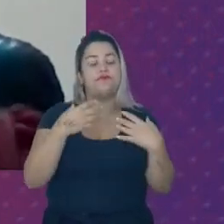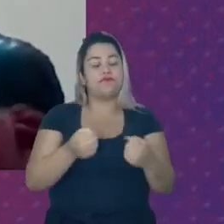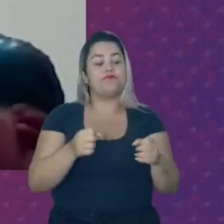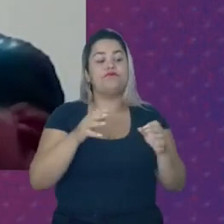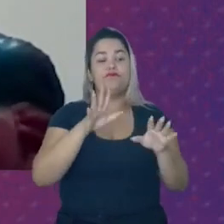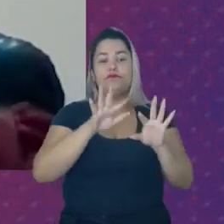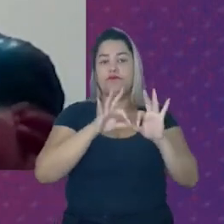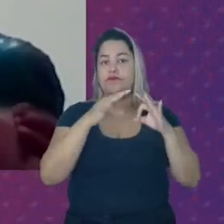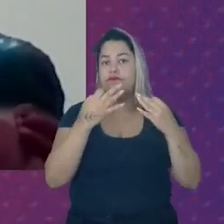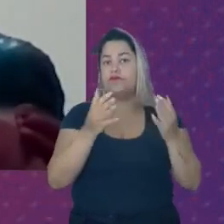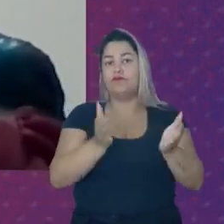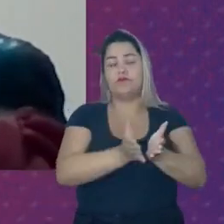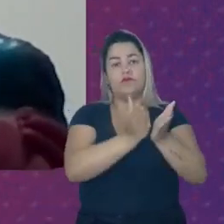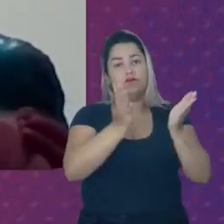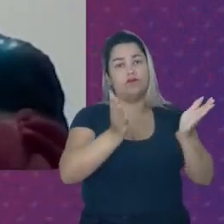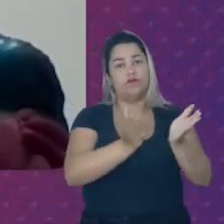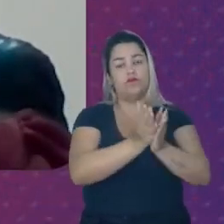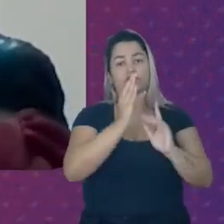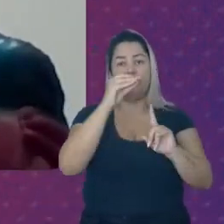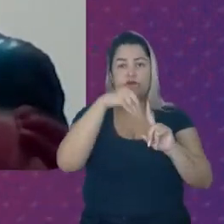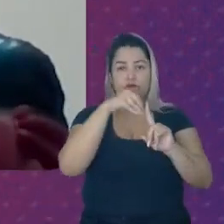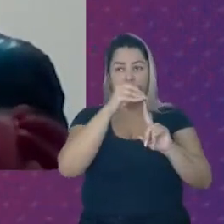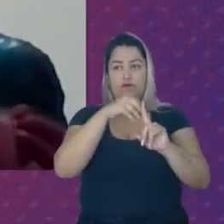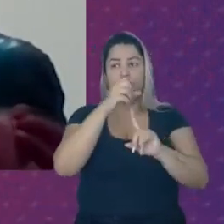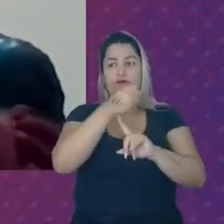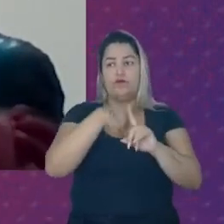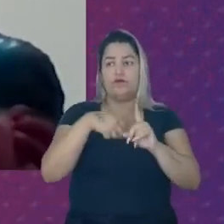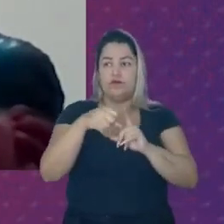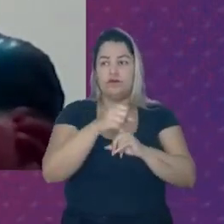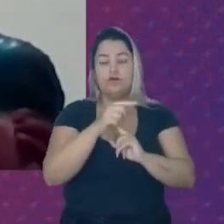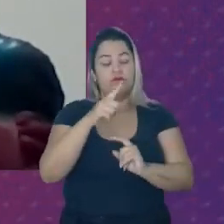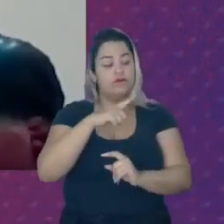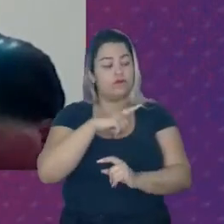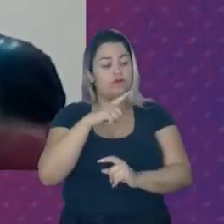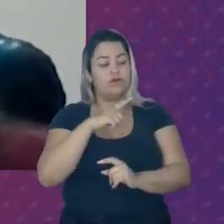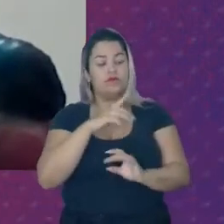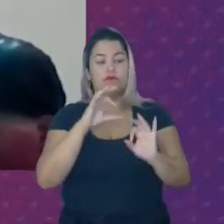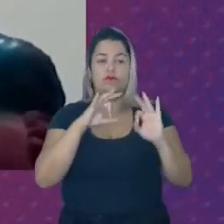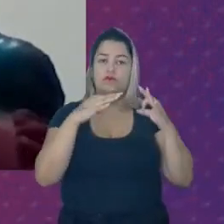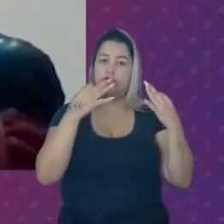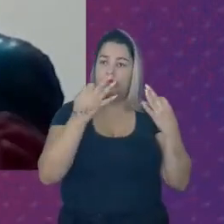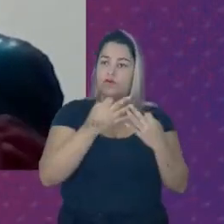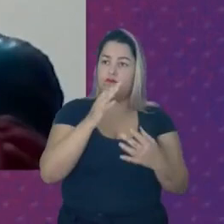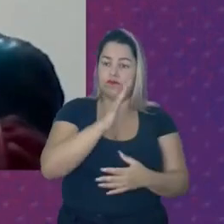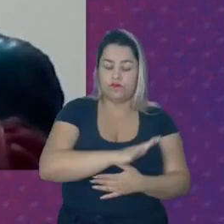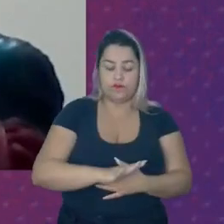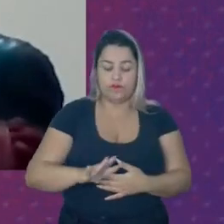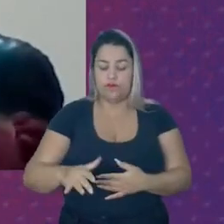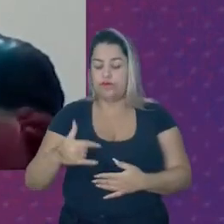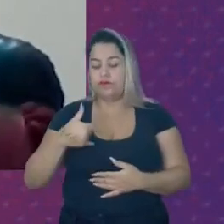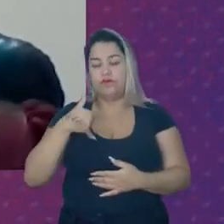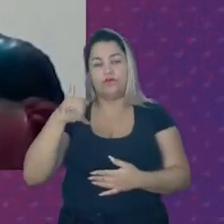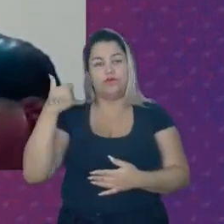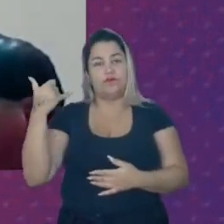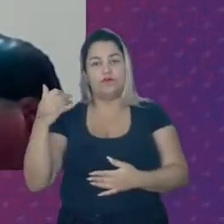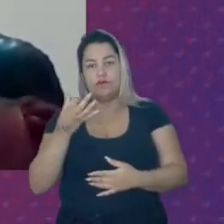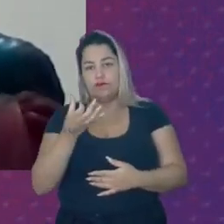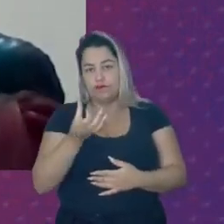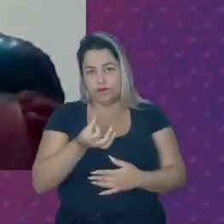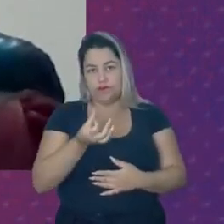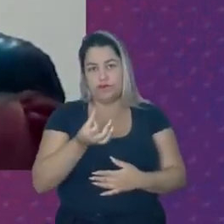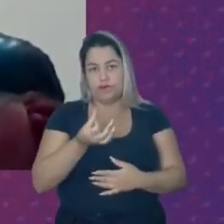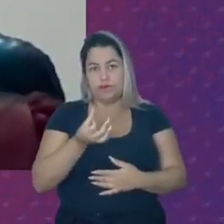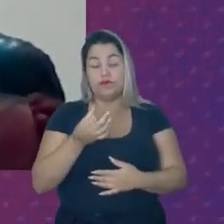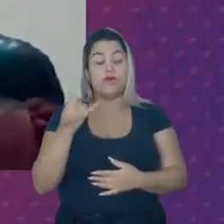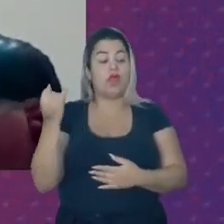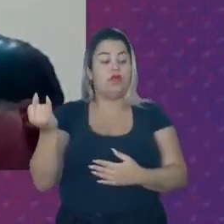carentes, devem ser as famílias que estão em vulnerabilidade social, devem ser aquelas famílias que têm crianças menores de 6 anos. Por isso,